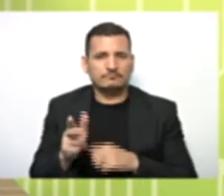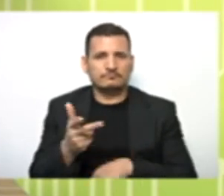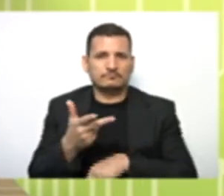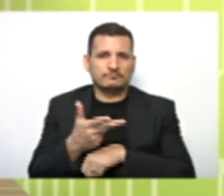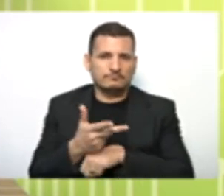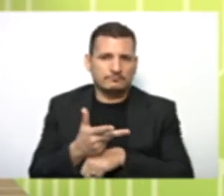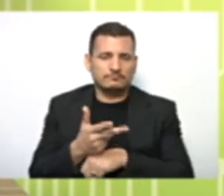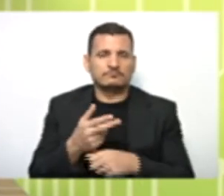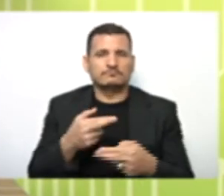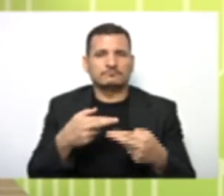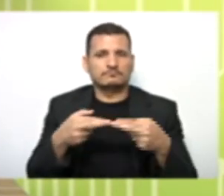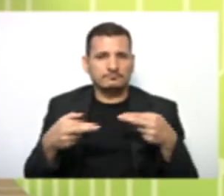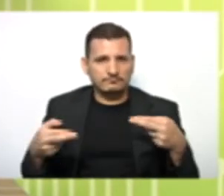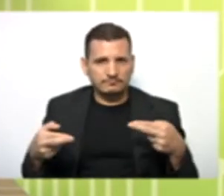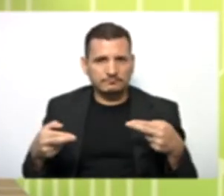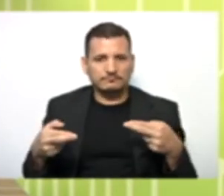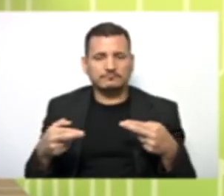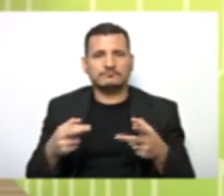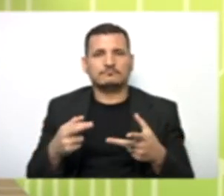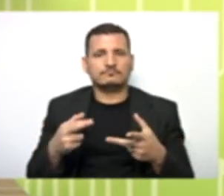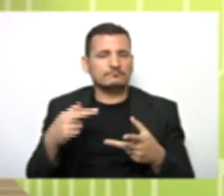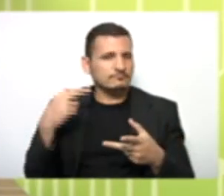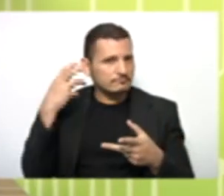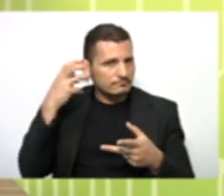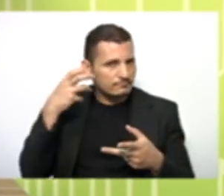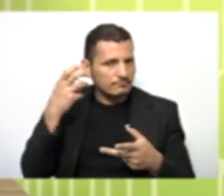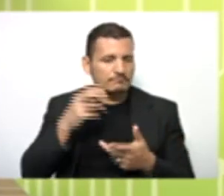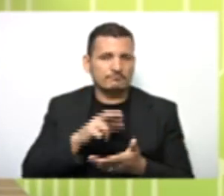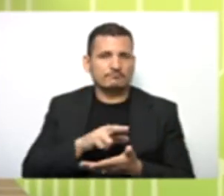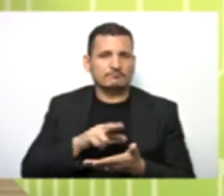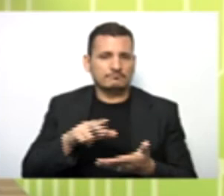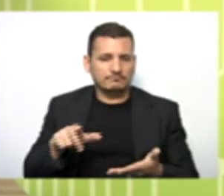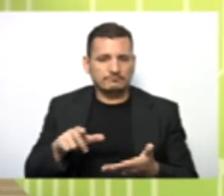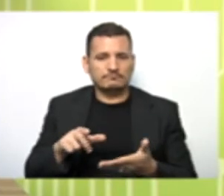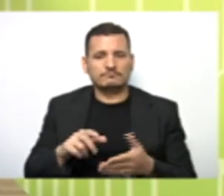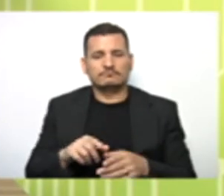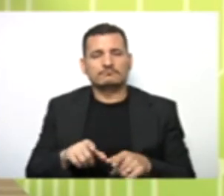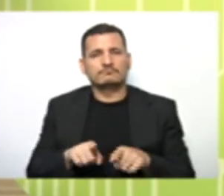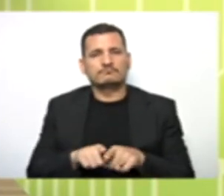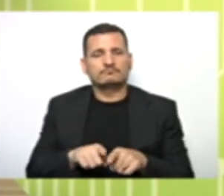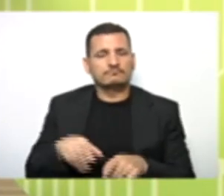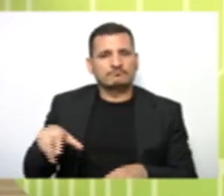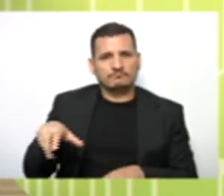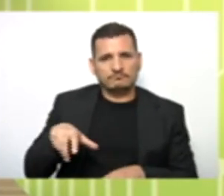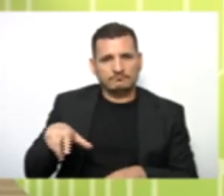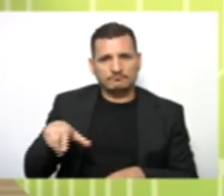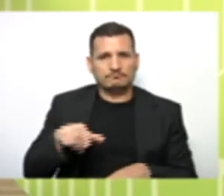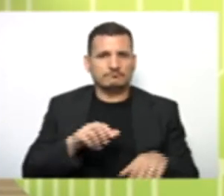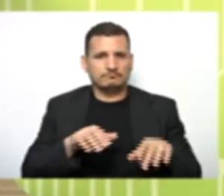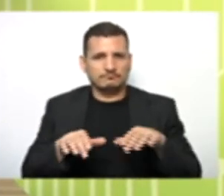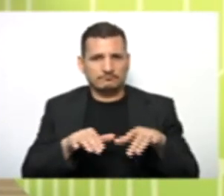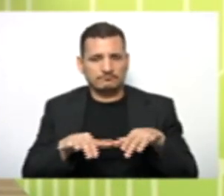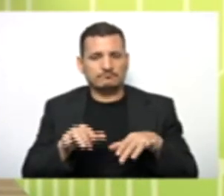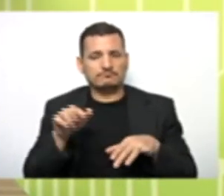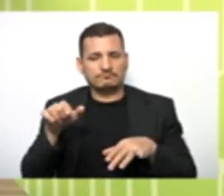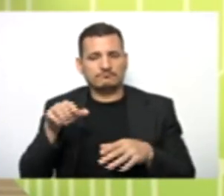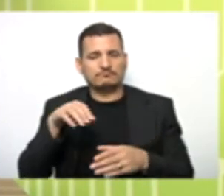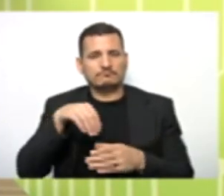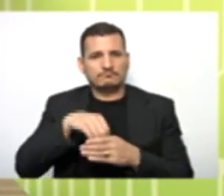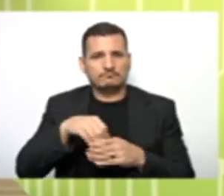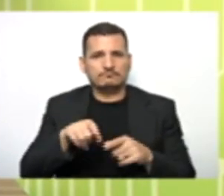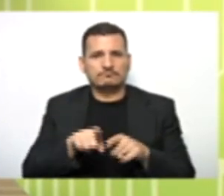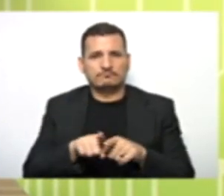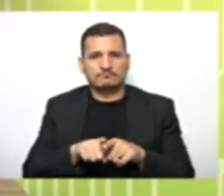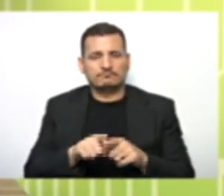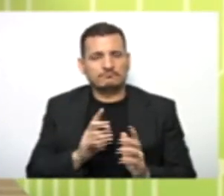vídeo, rede, áudio, e por aí vai, né? Até mesmo mouse e teclado, isso daí também faz parte do uso de